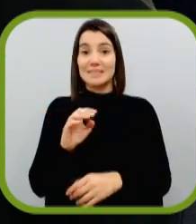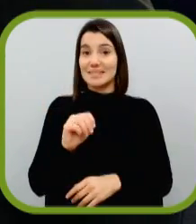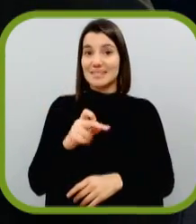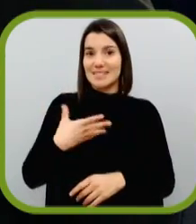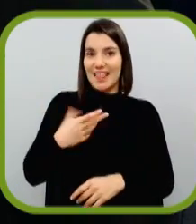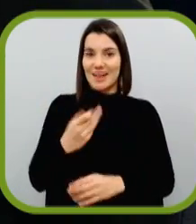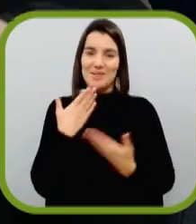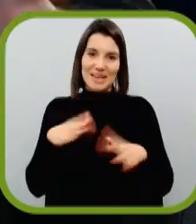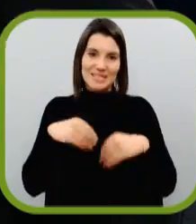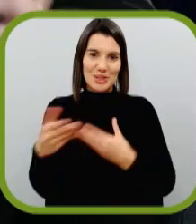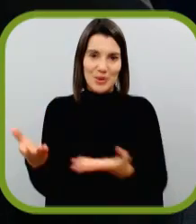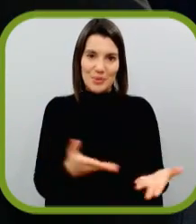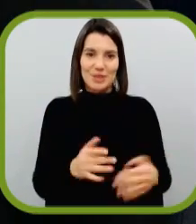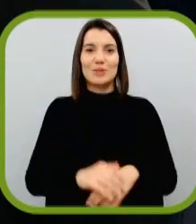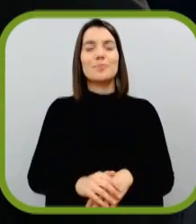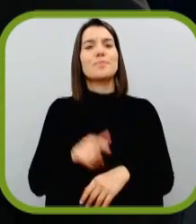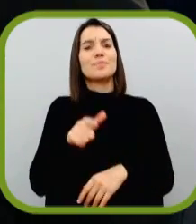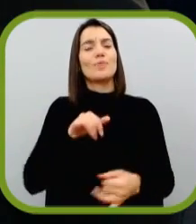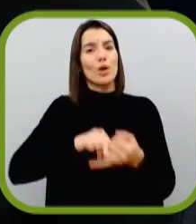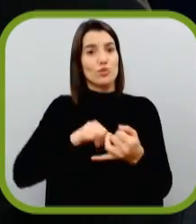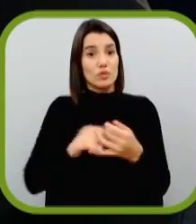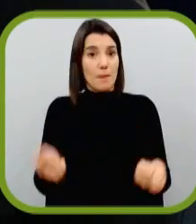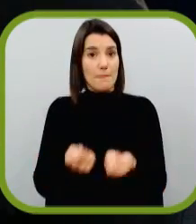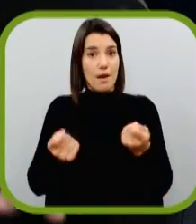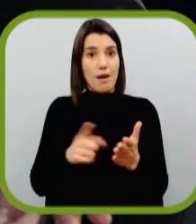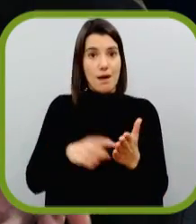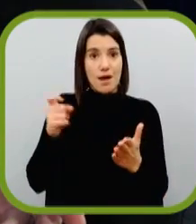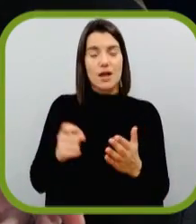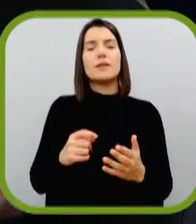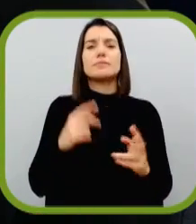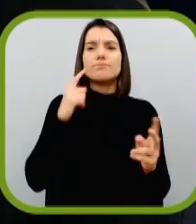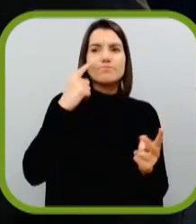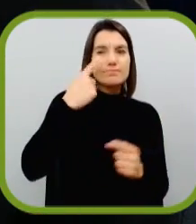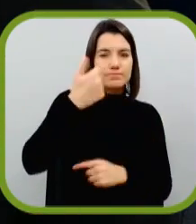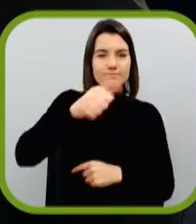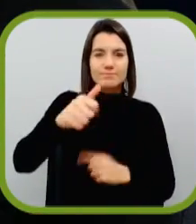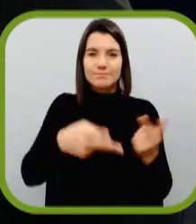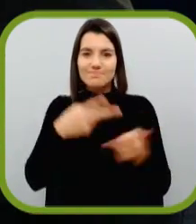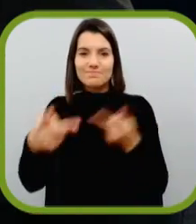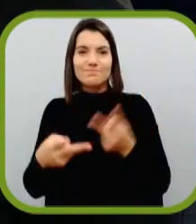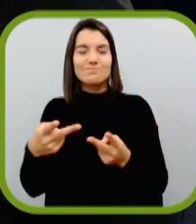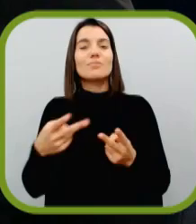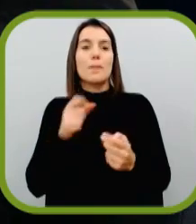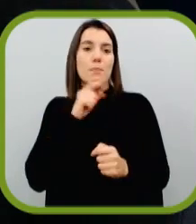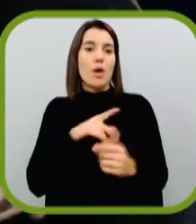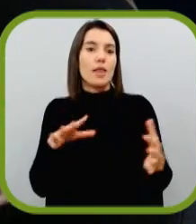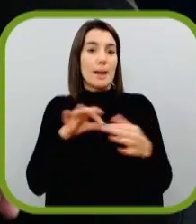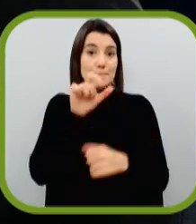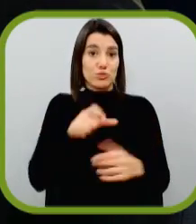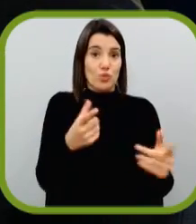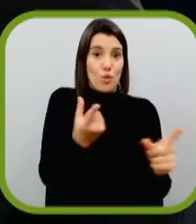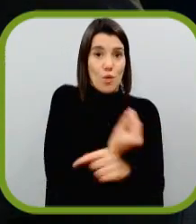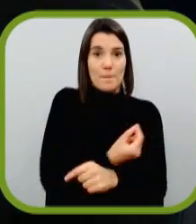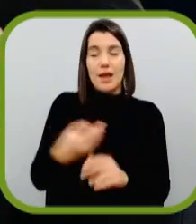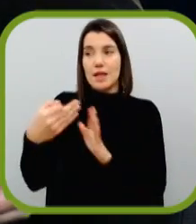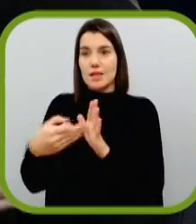por ter aceitado o convite. Segundo a American Marketing Association, os estudos de mercado podem ser definidos como a função que liga o consumidor,